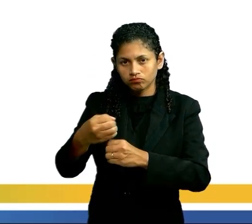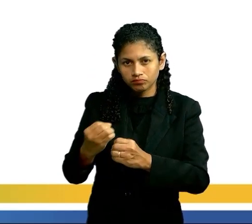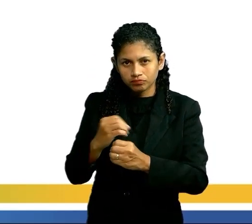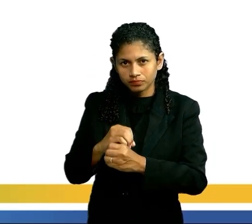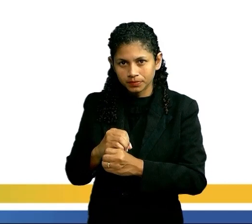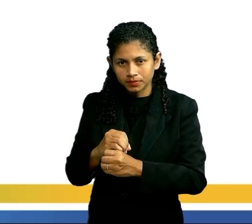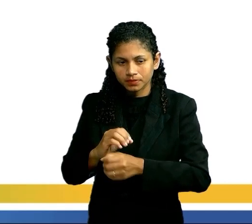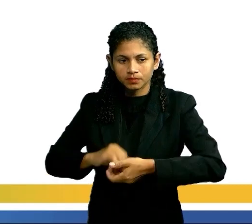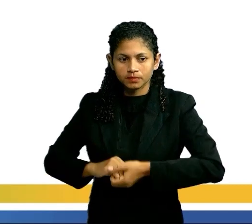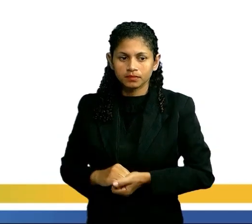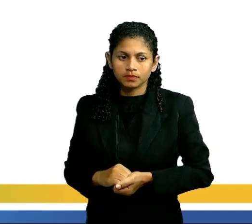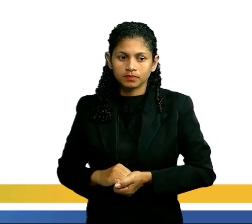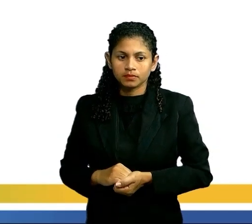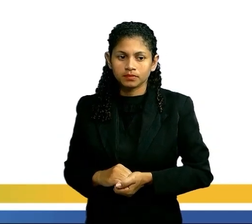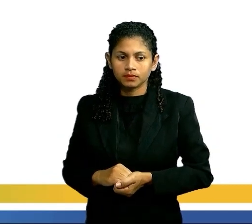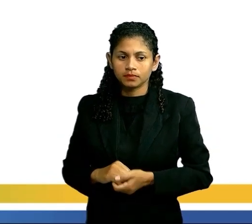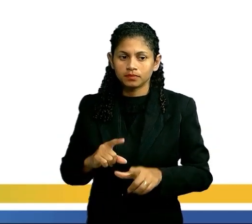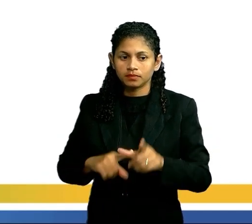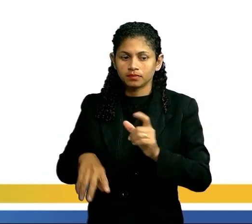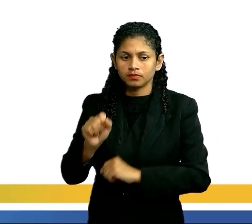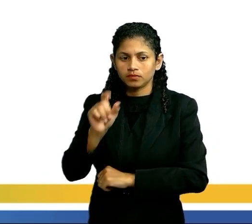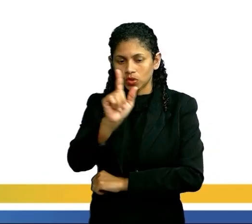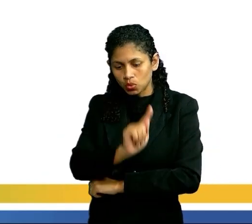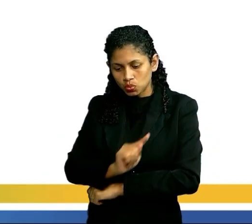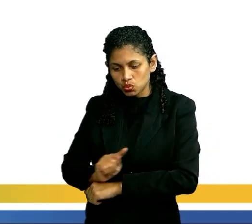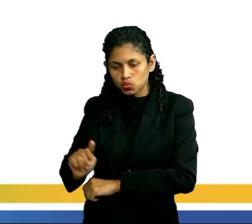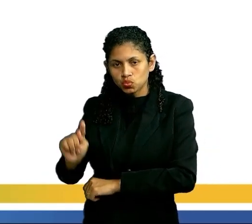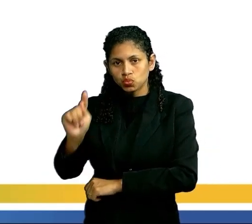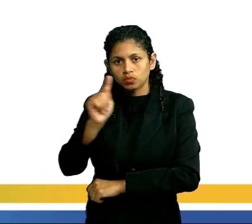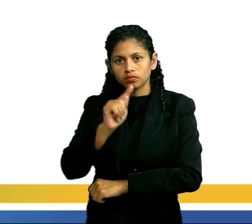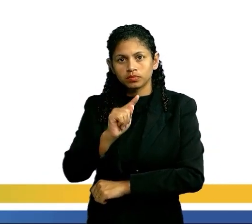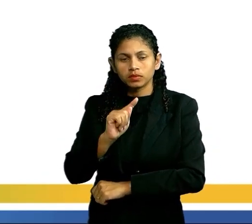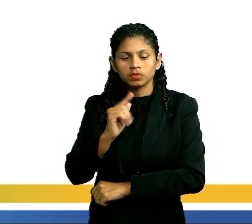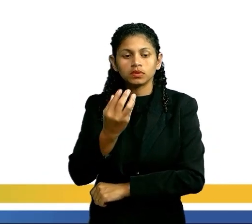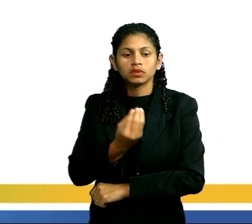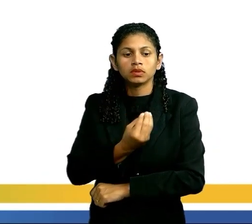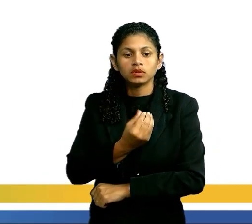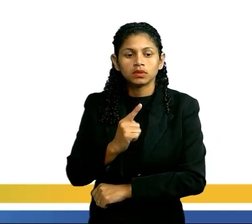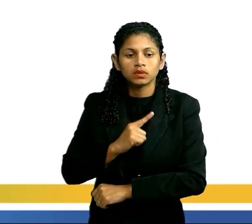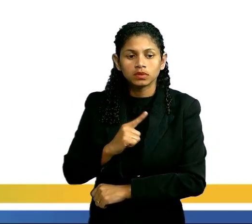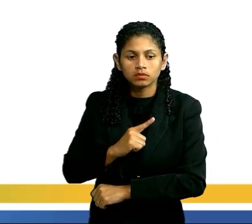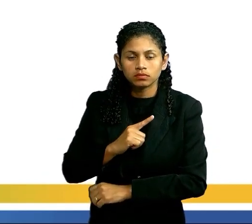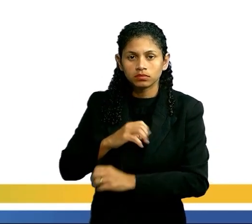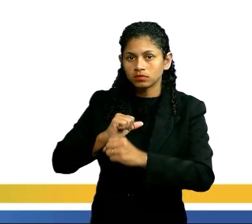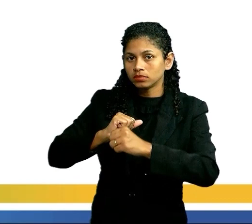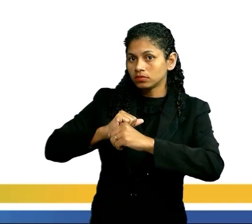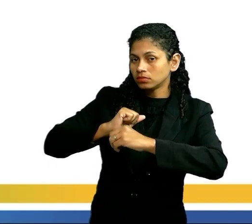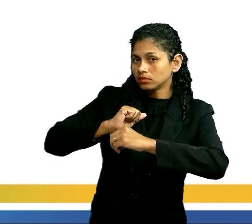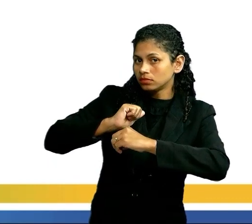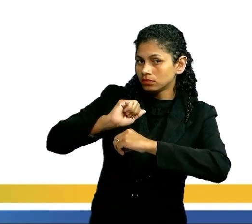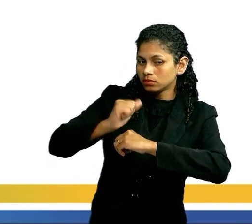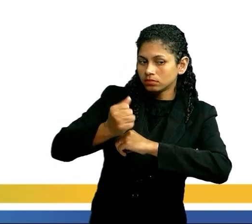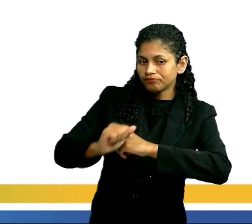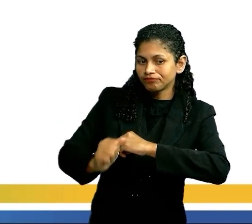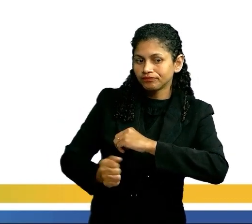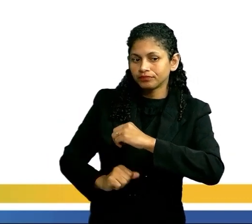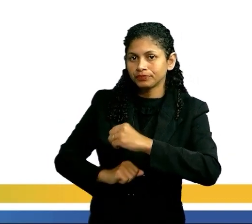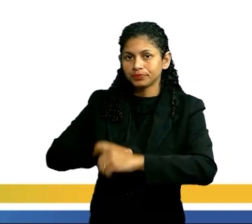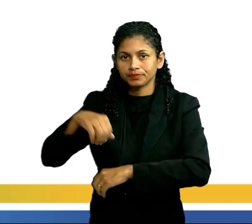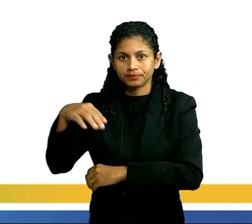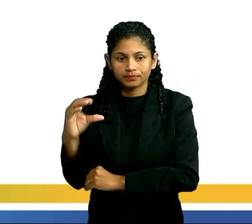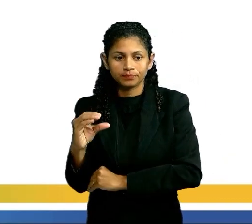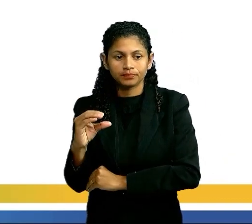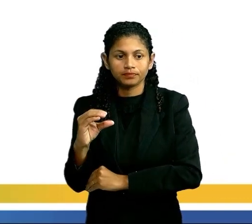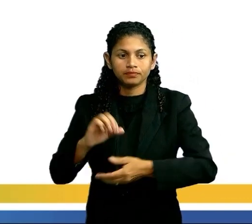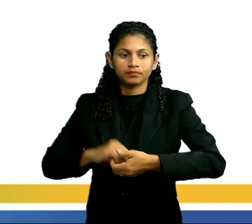cadeia? D, ciclo constituído de átomos de carbono. Ou E,